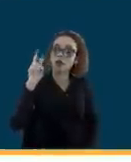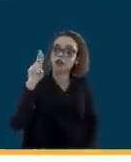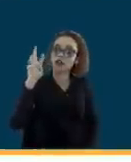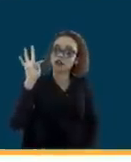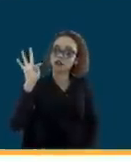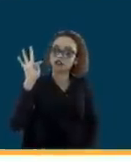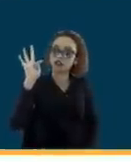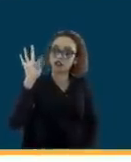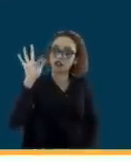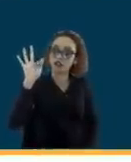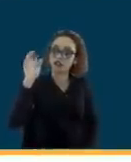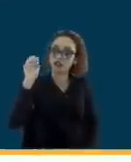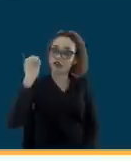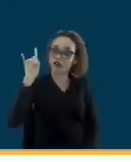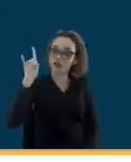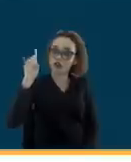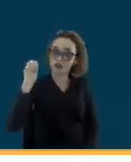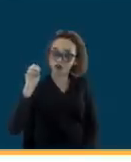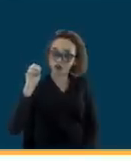difícil de compreensão, às vezes. Mas